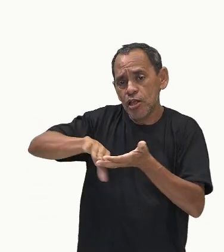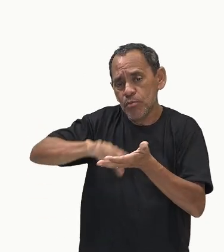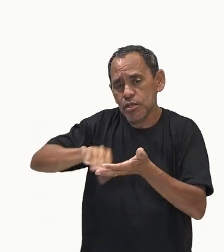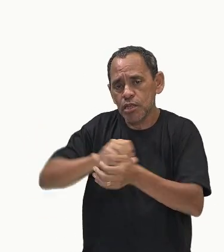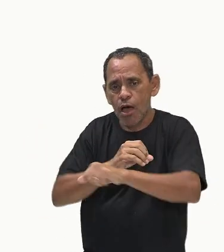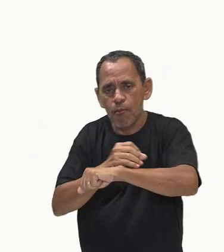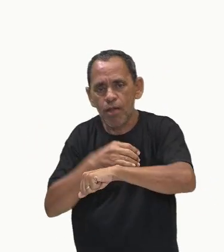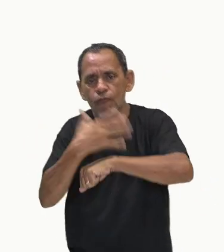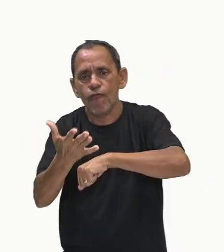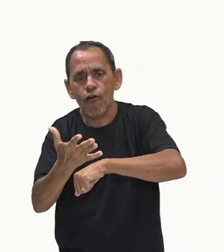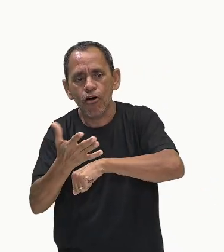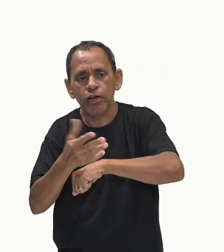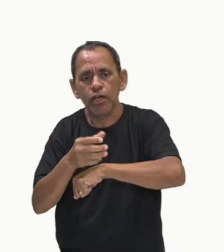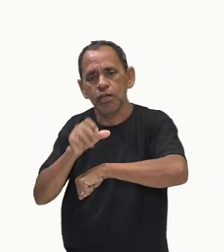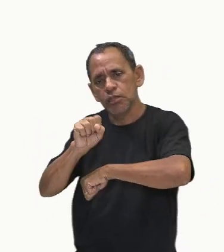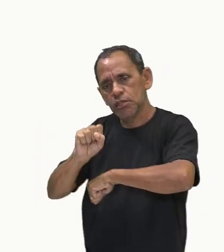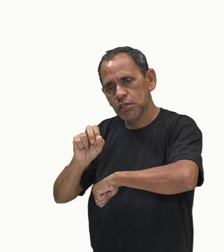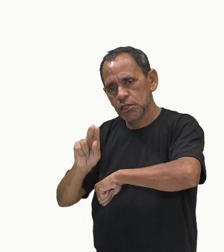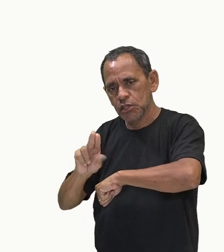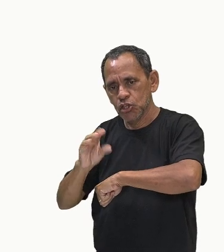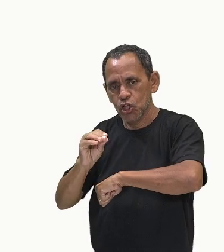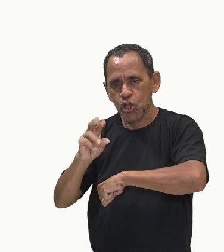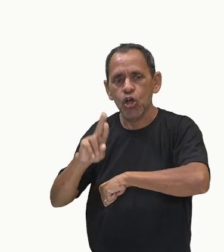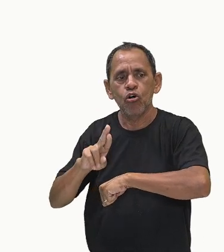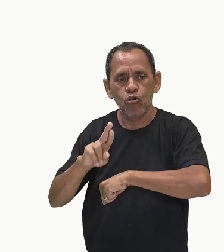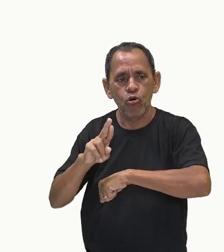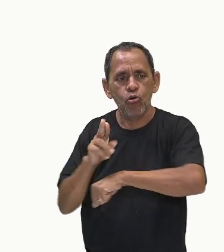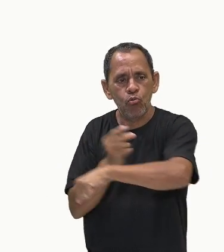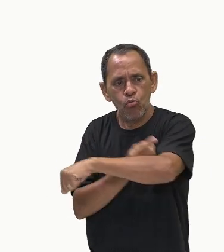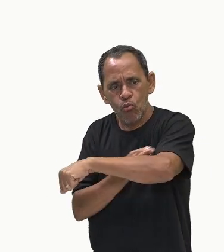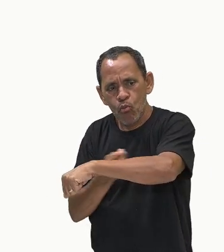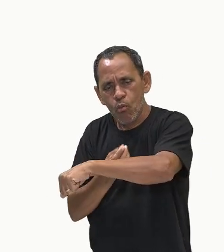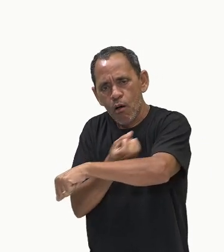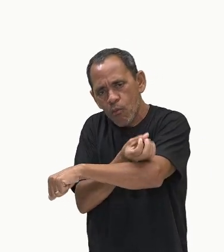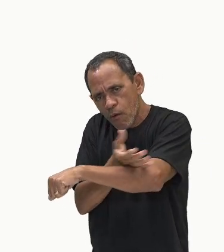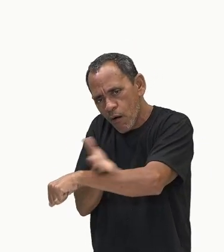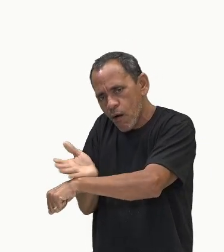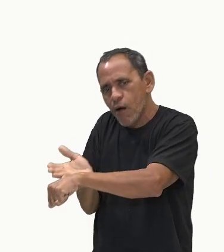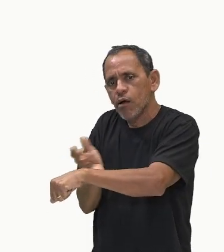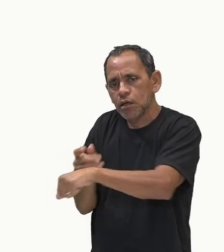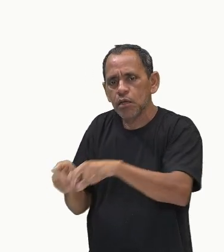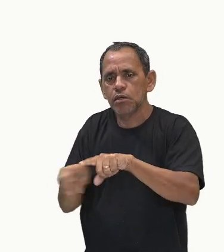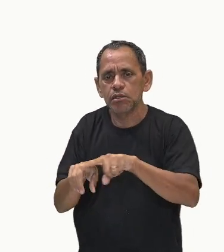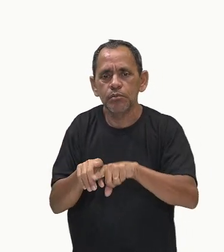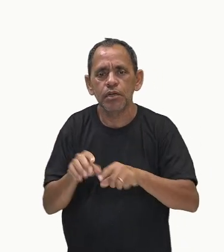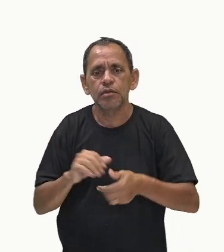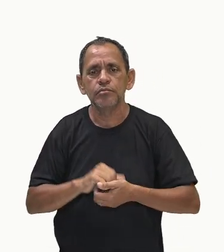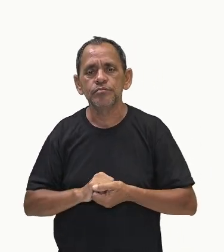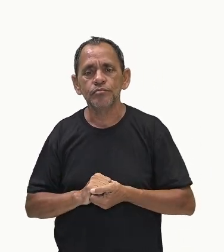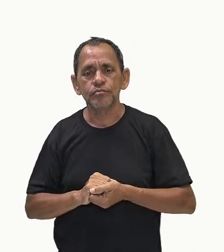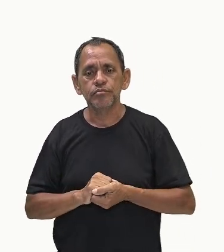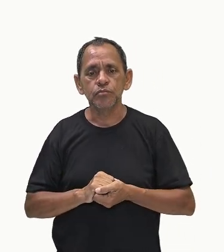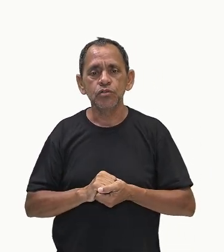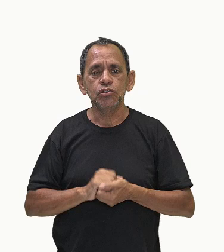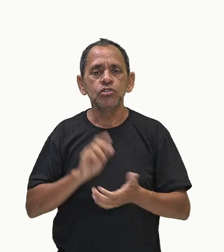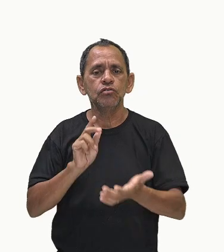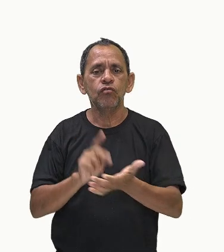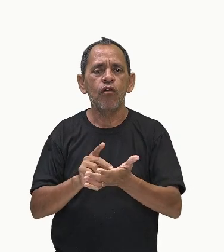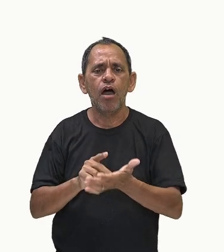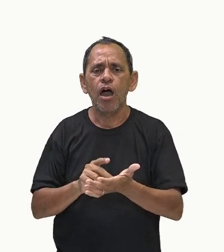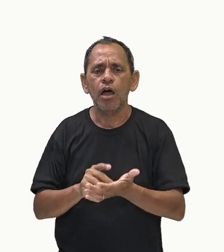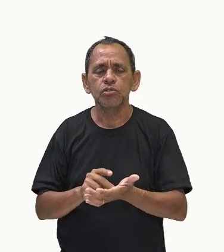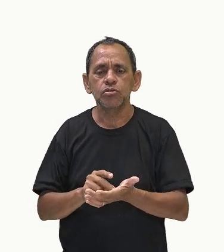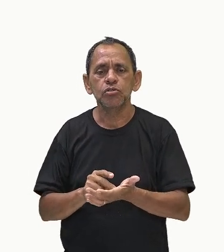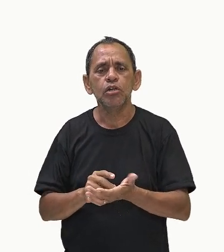suor. Nós temos o esquema aqui, a liberação de odor, e é claro que nesse esquema, para deixar ele mais real, a gente não poderia deixar de